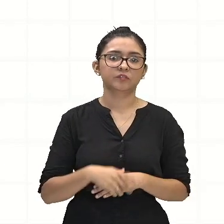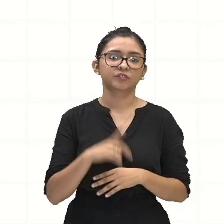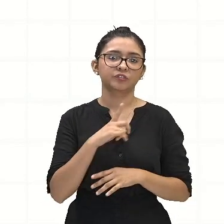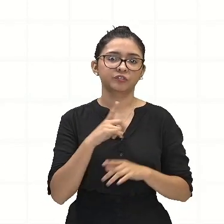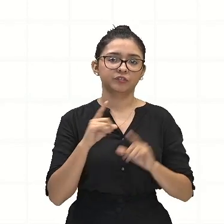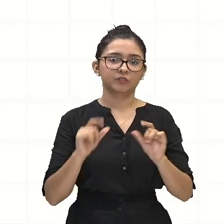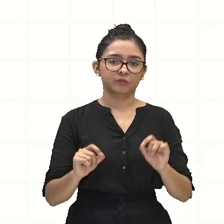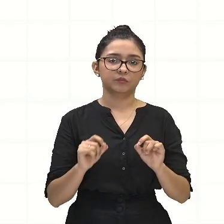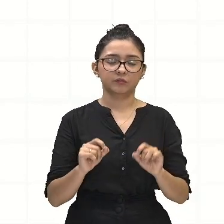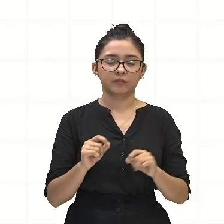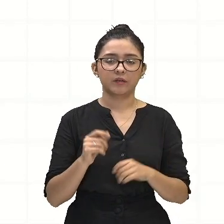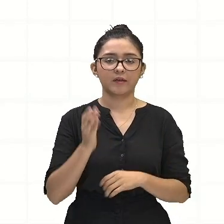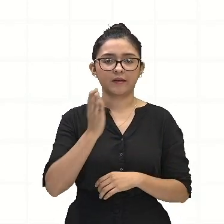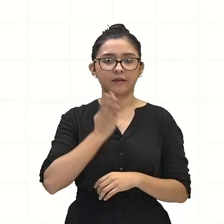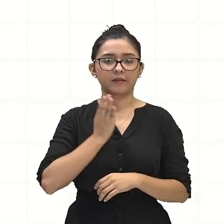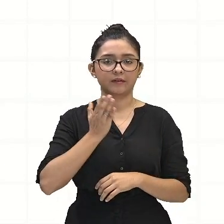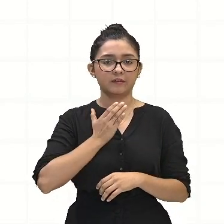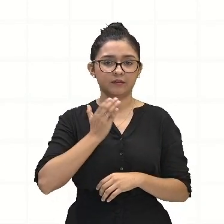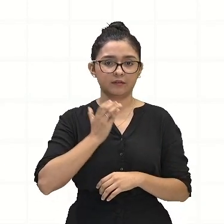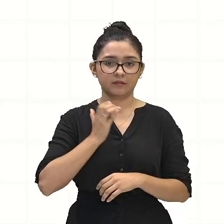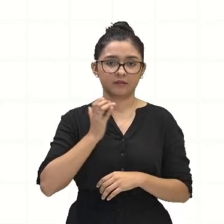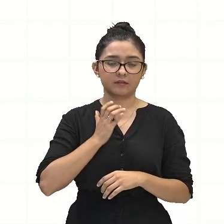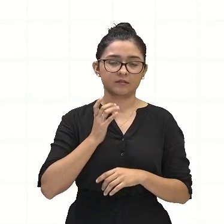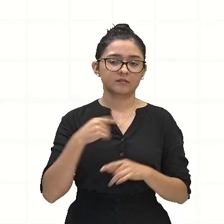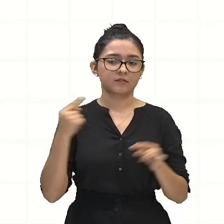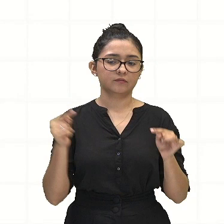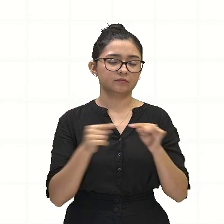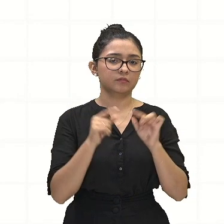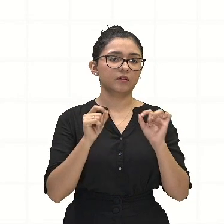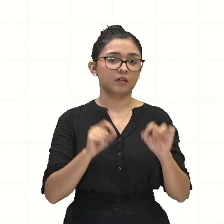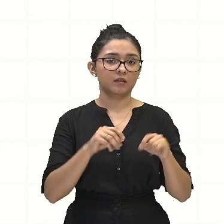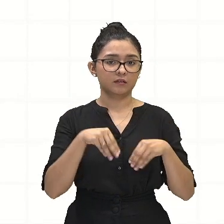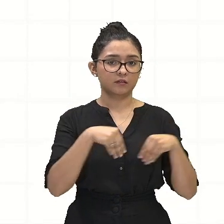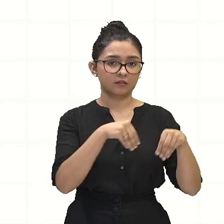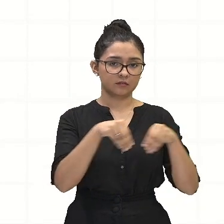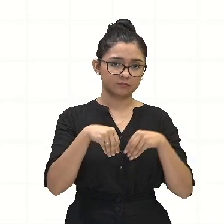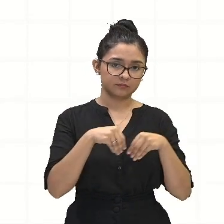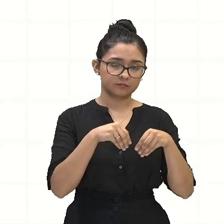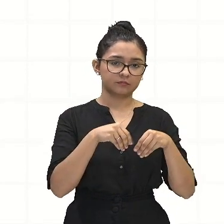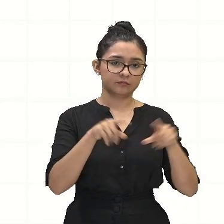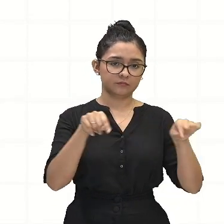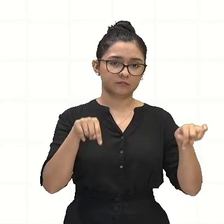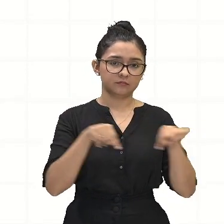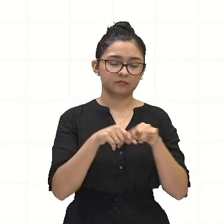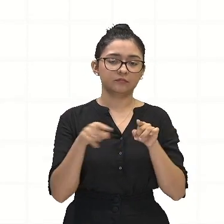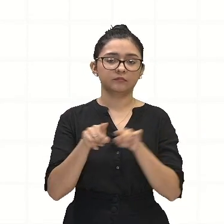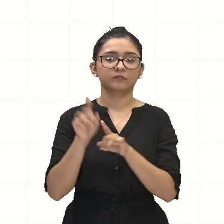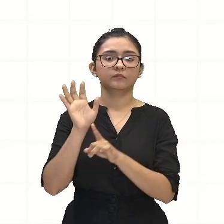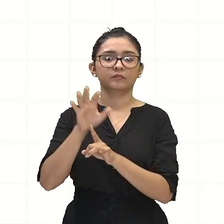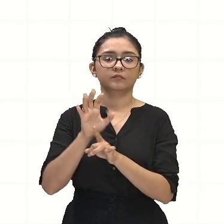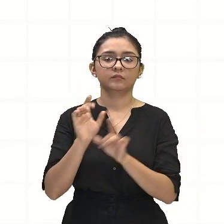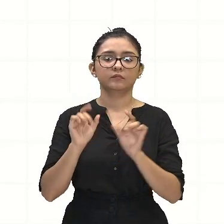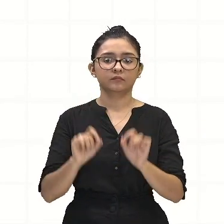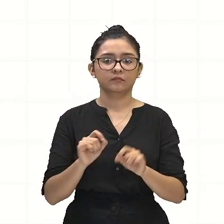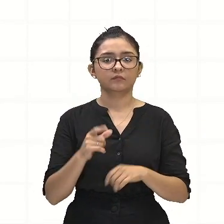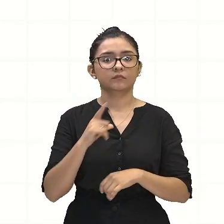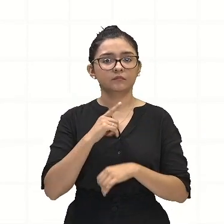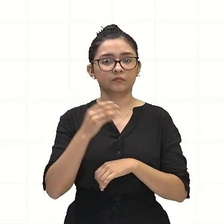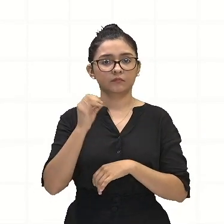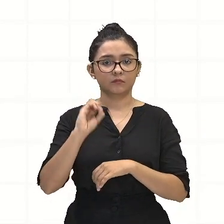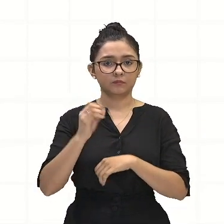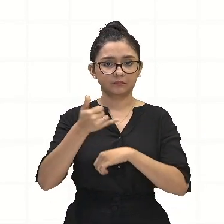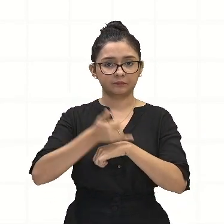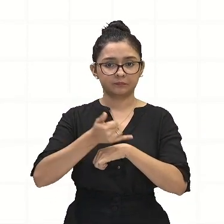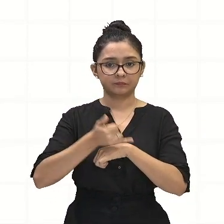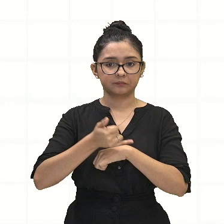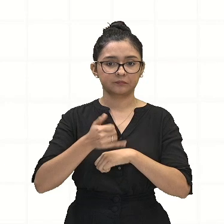ela estava associada à terra, passando a ser influenciada também pelo acúmulo de moedas de